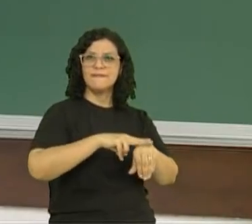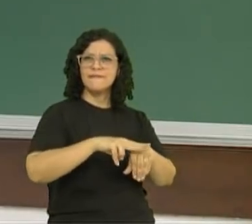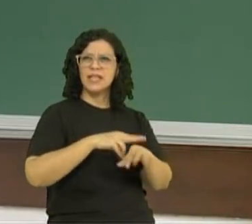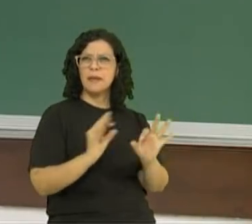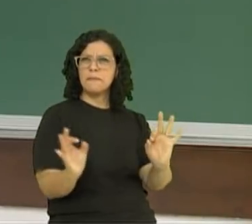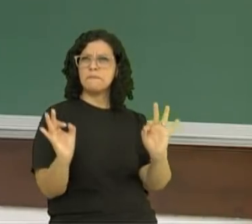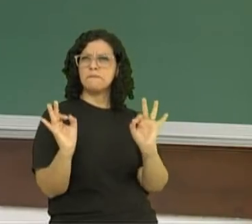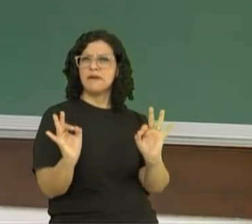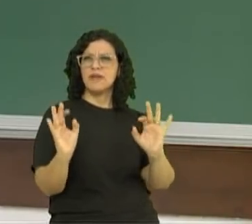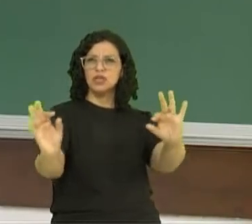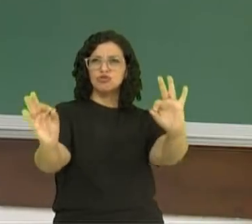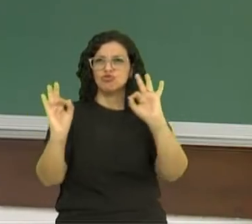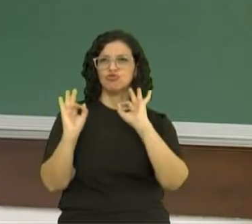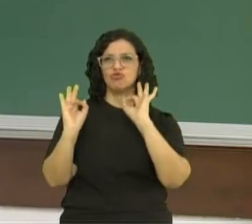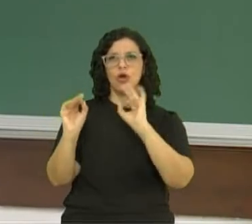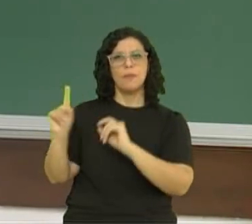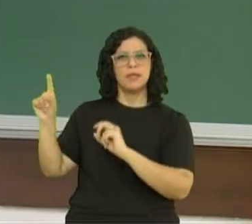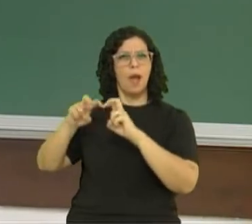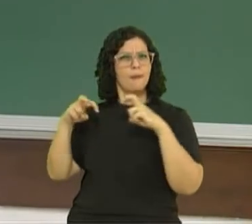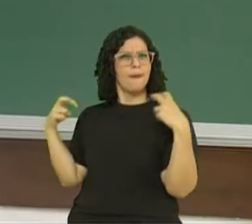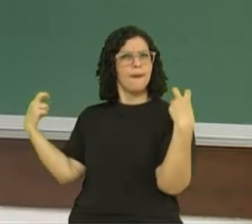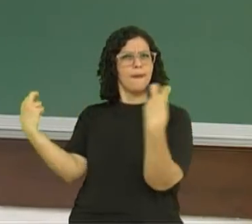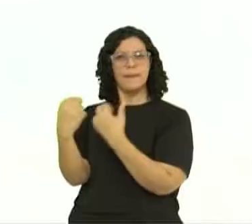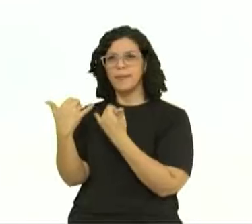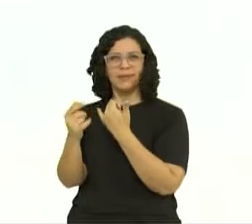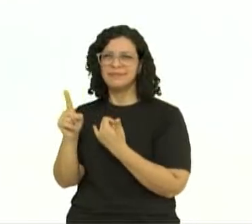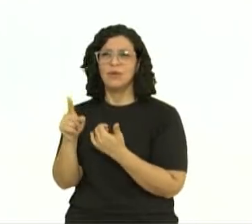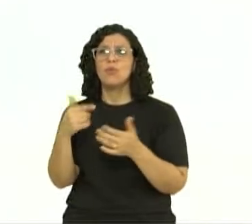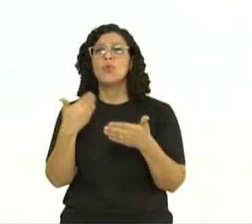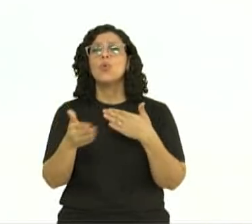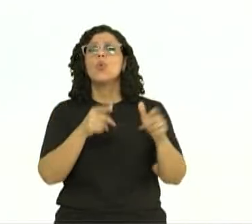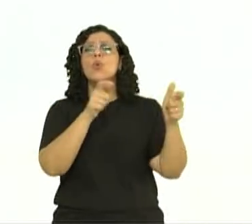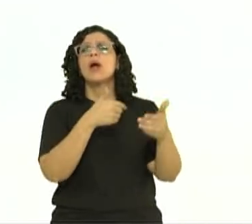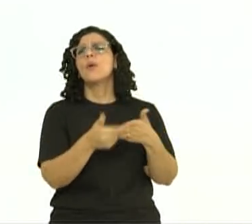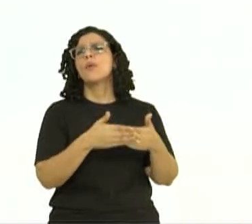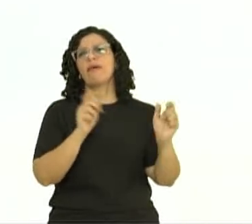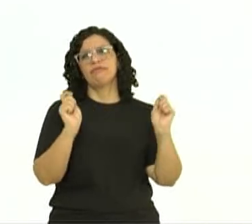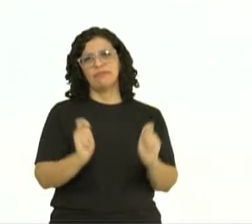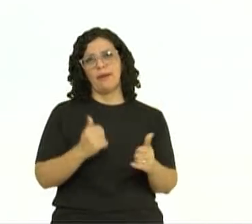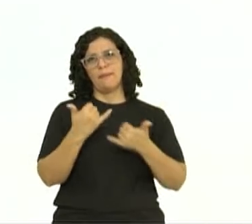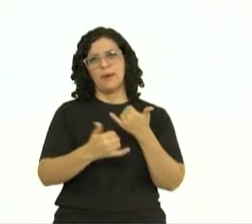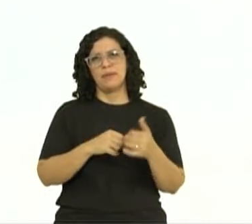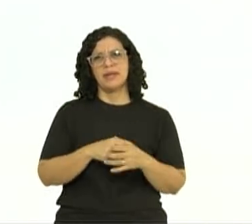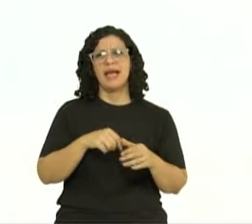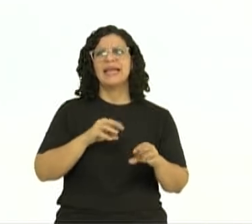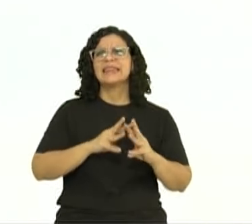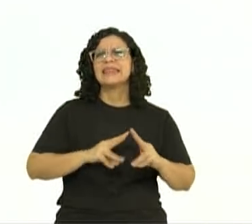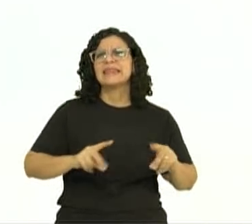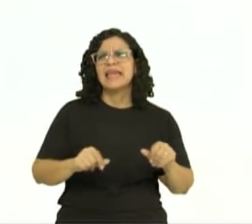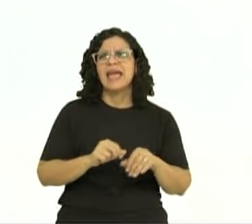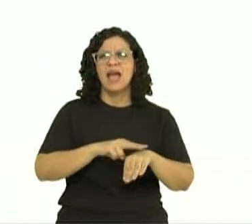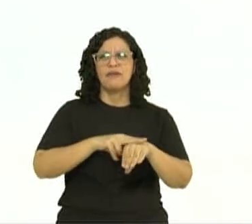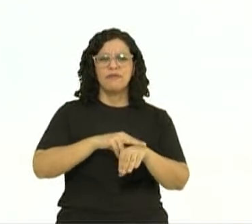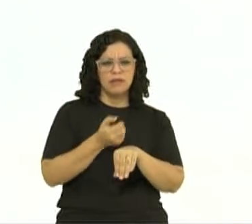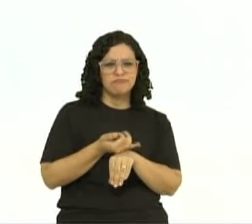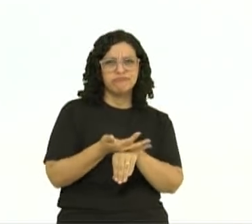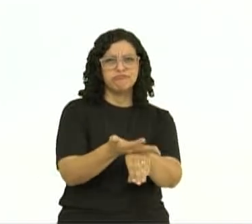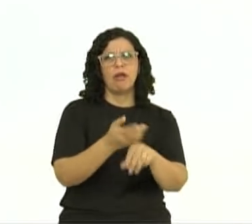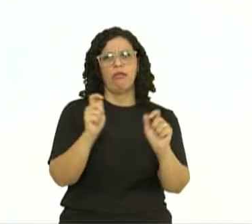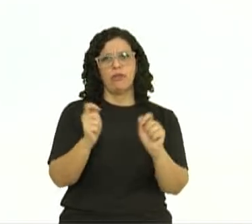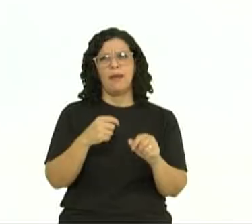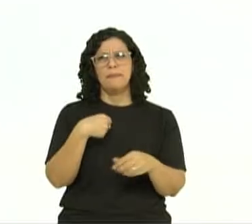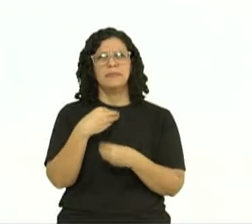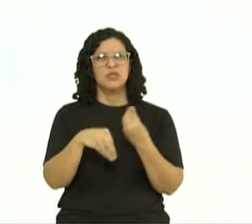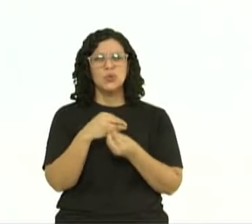precisamos ter grandes estádios, né, para estar jogando futebol. Então qualquer adaptação, qualquer terra batida, gramado, ali